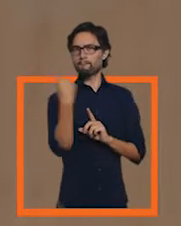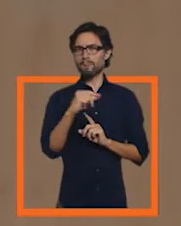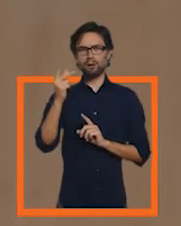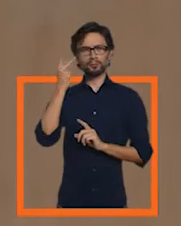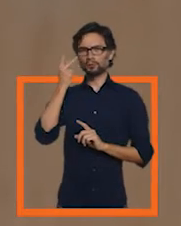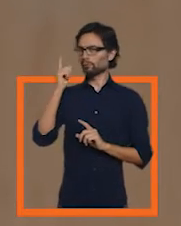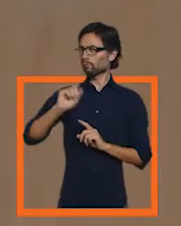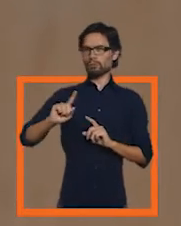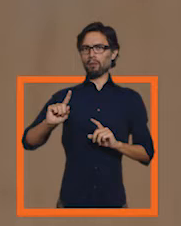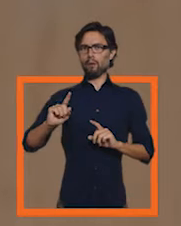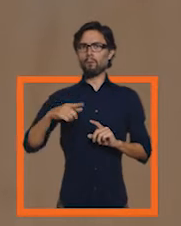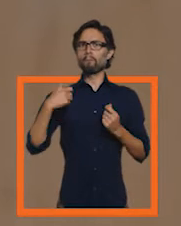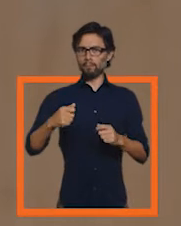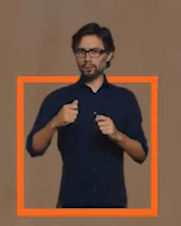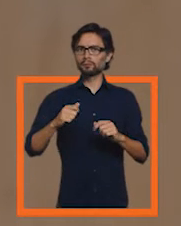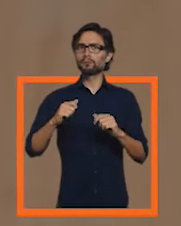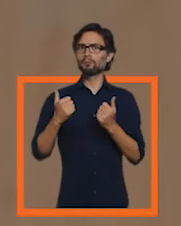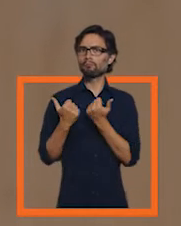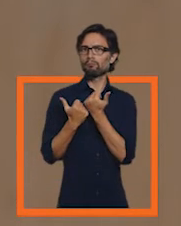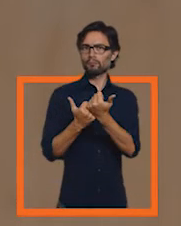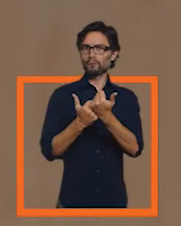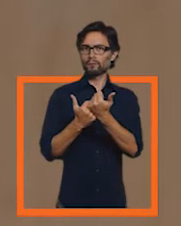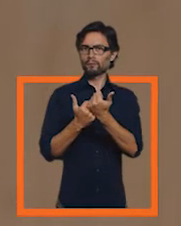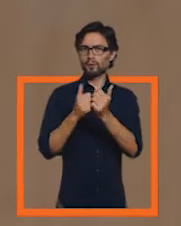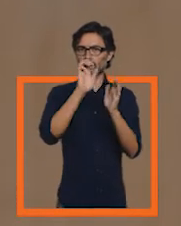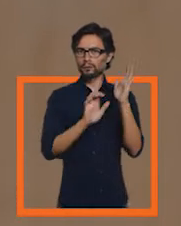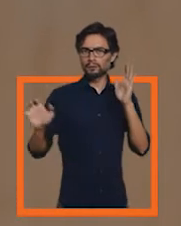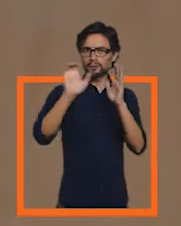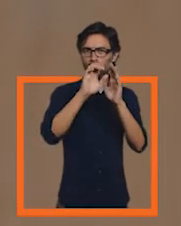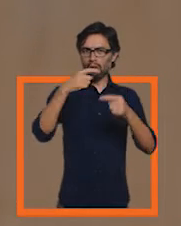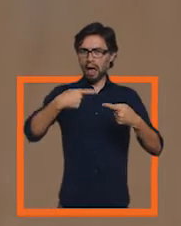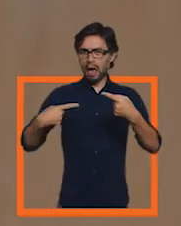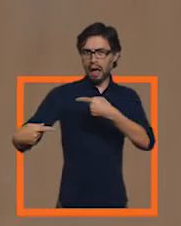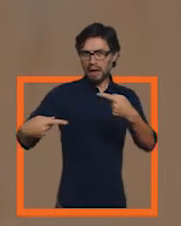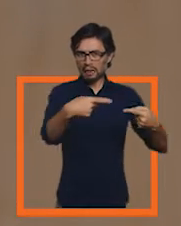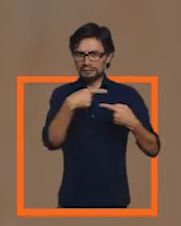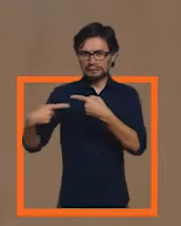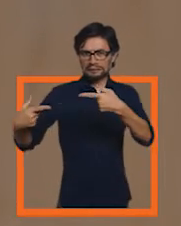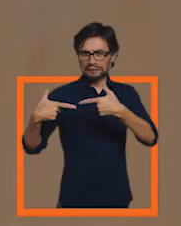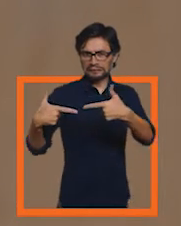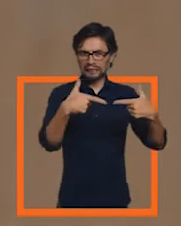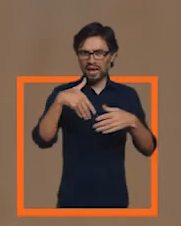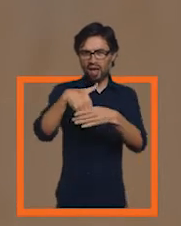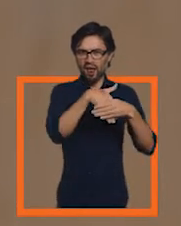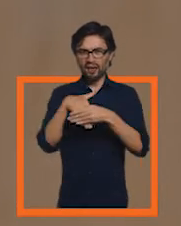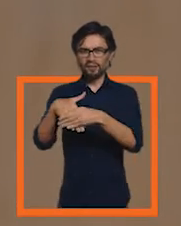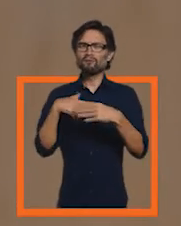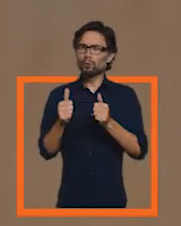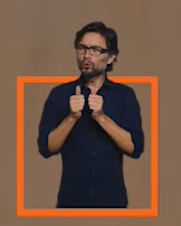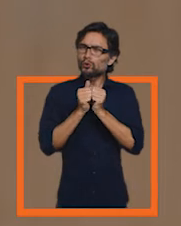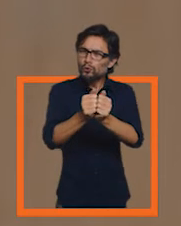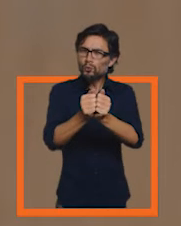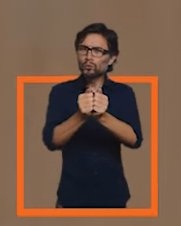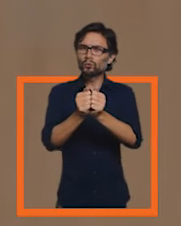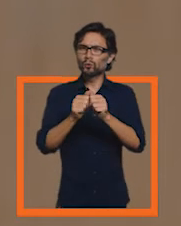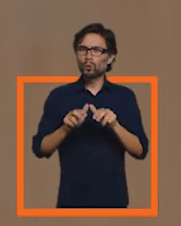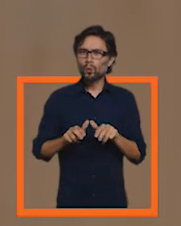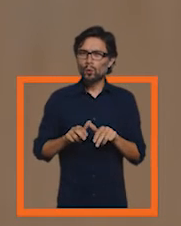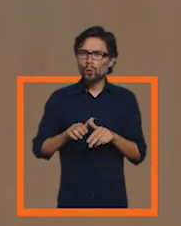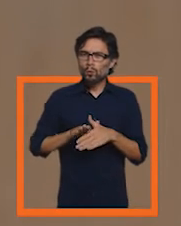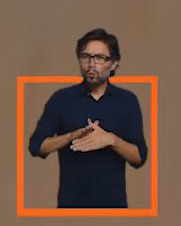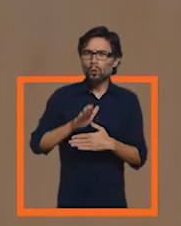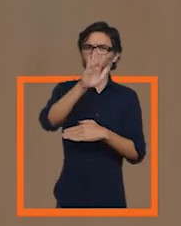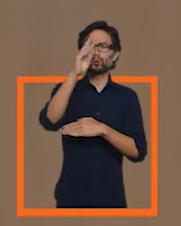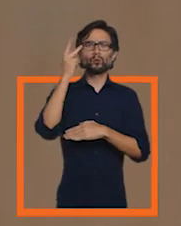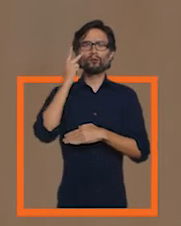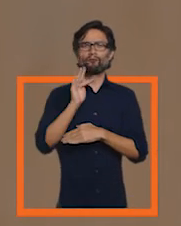que apequenem o nosso estado. A eleição não pode ser uma guerra. Vamos juntos construir as pontes para o futuro. São Paulo acolhe